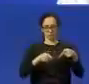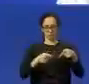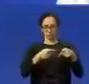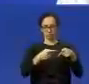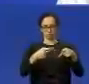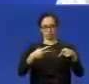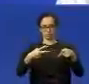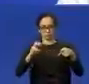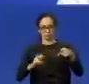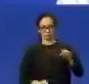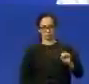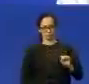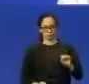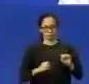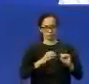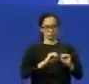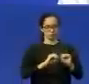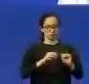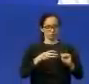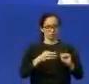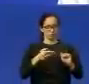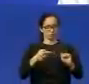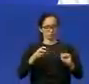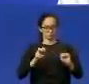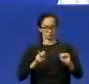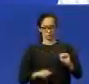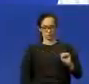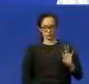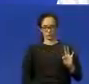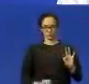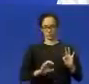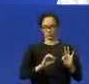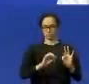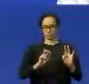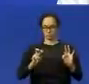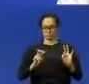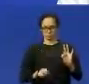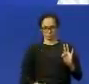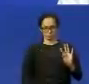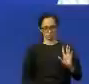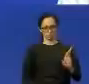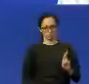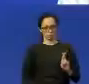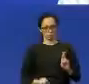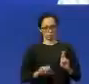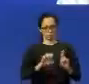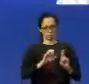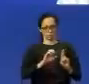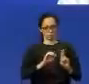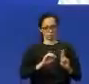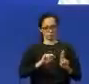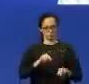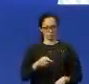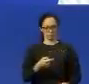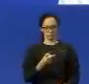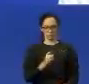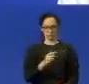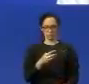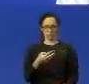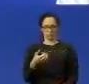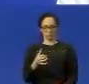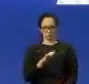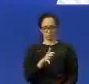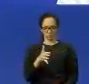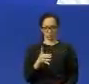0,125, na letra S é 0,375, na letra T é 0,5 e na letra R 0,136 aproximadamente. Então, você vai ver